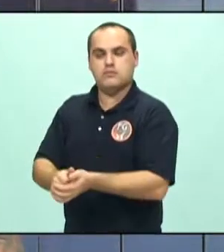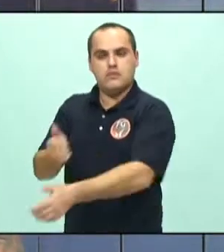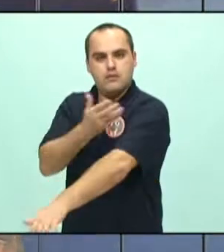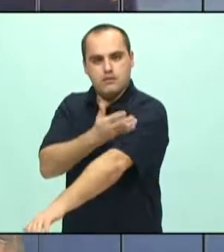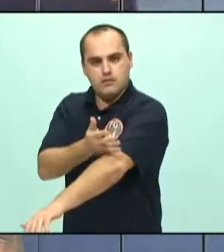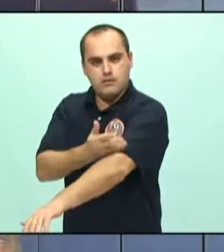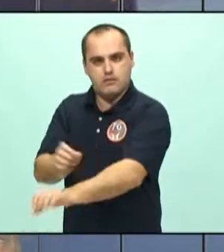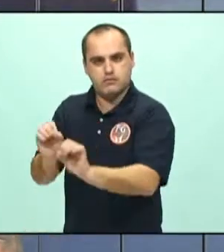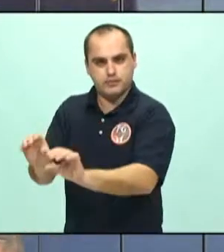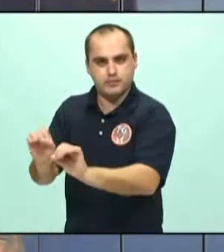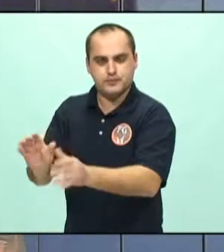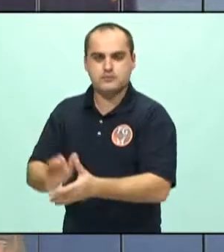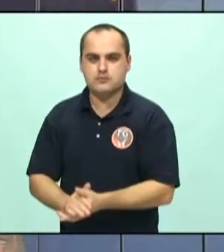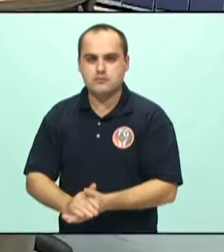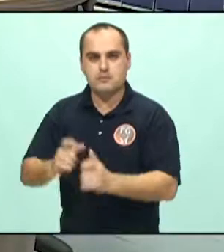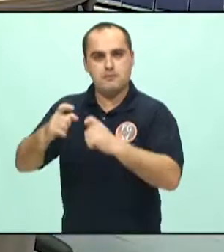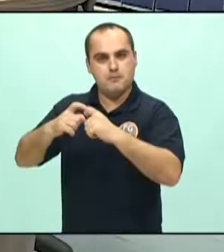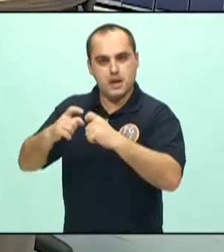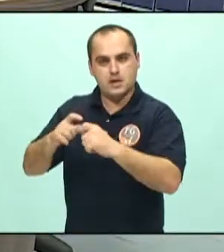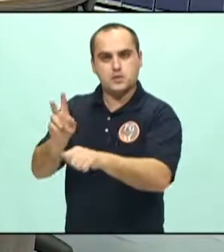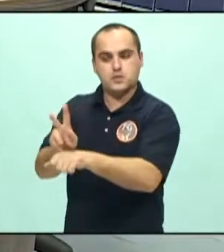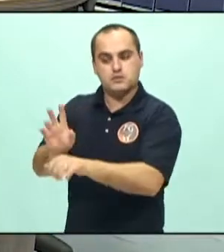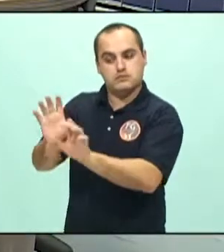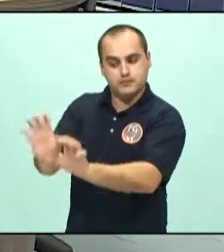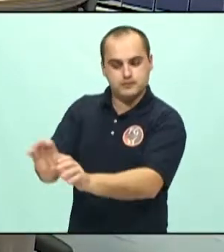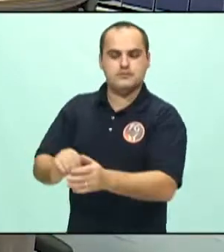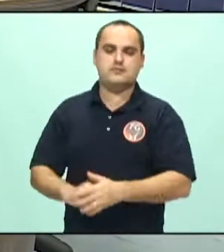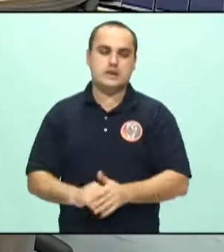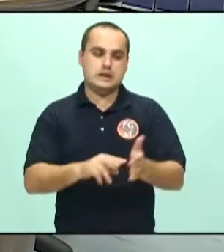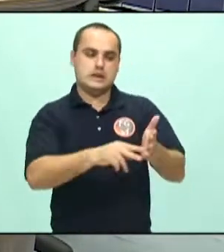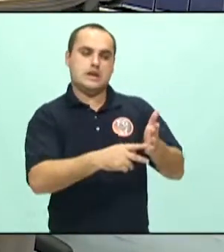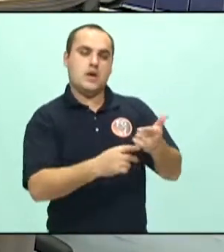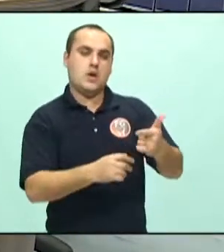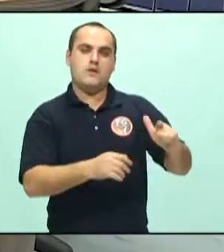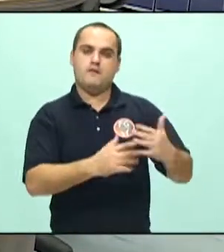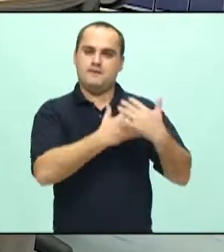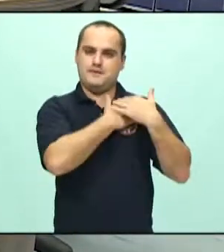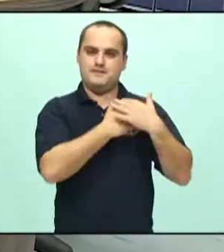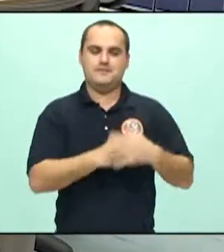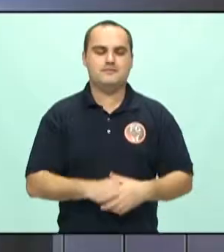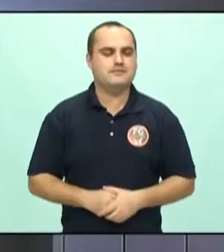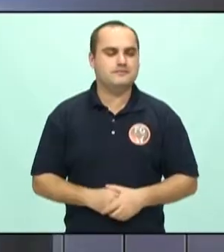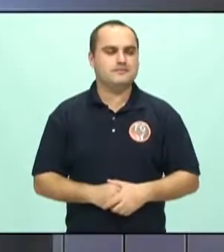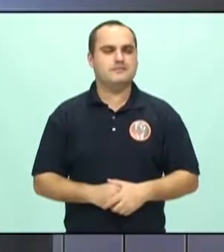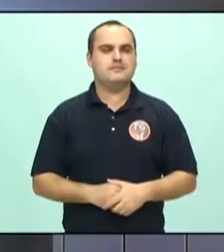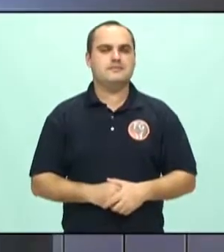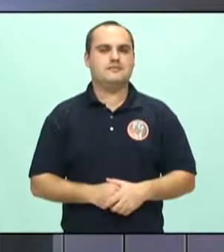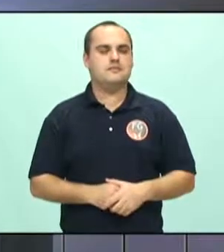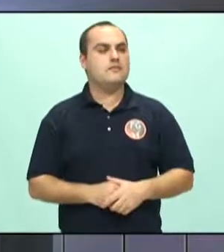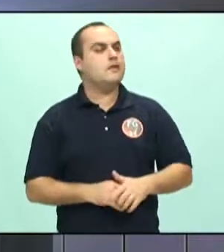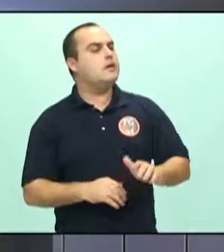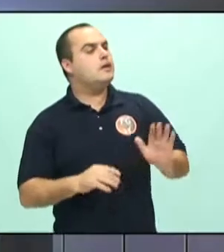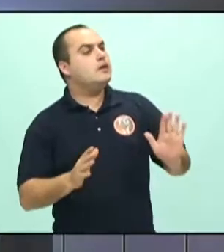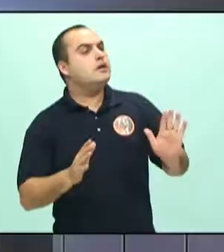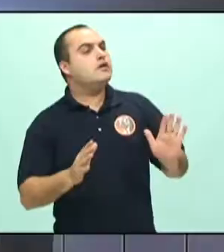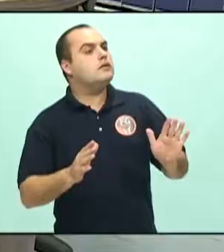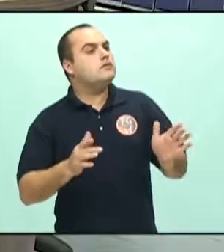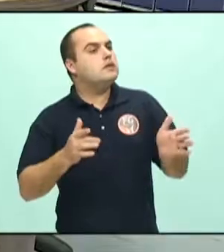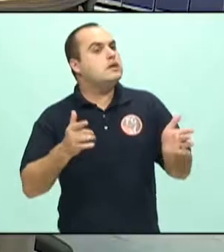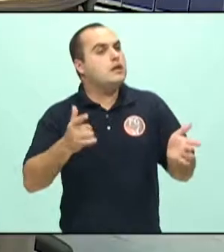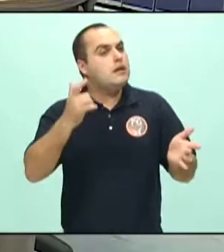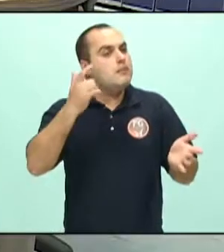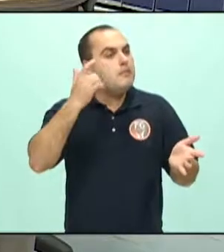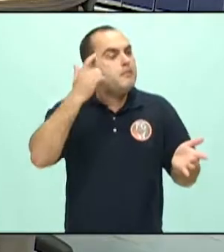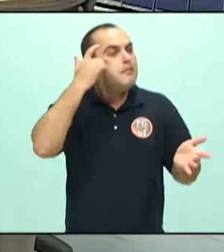parte de departamento médico. Como surgiu a ideia da produção desse documentário? Essa